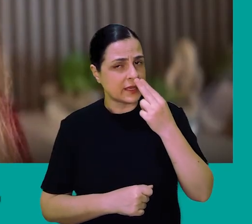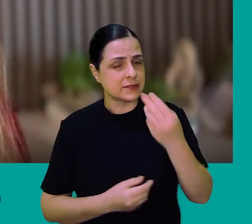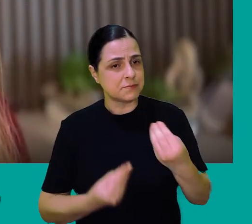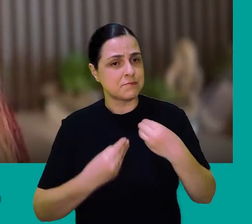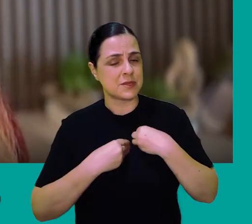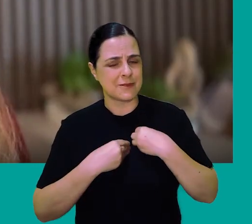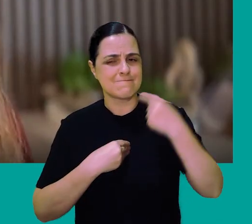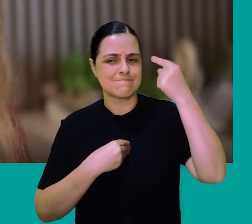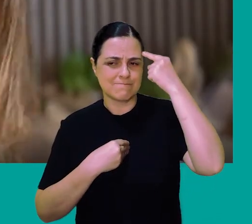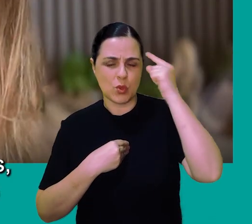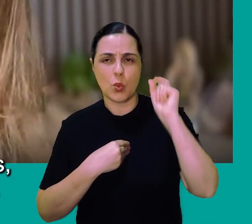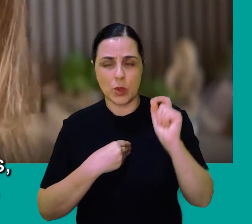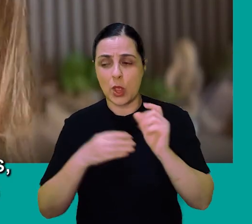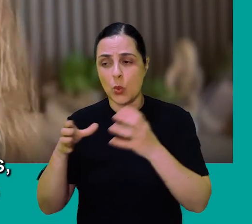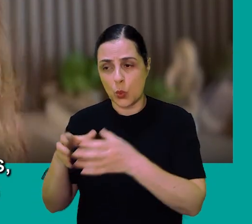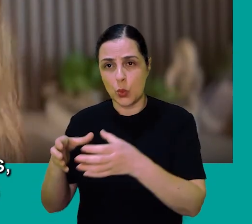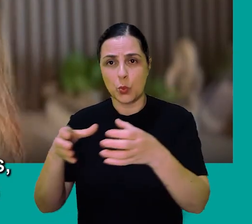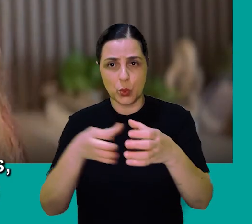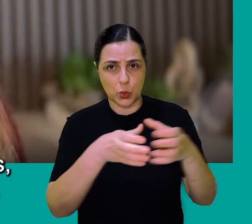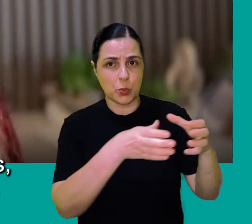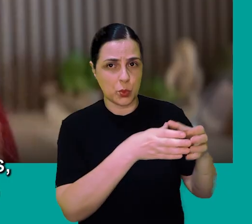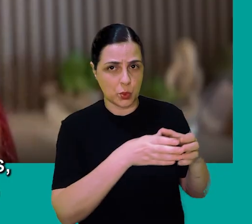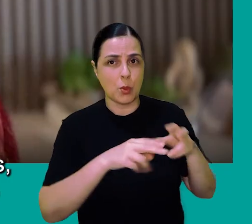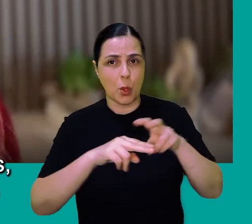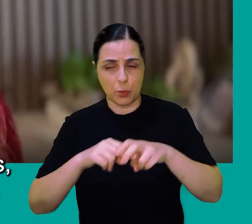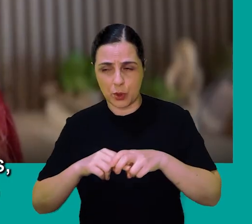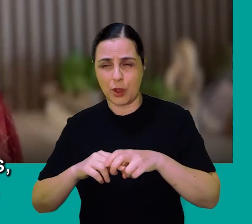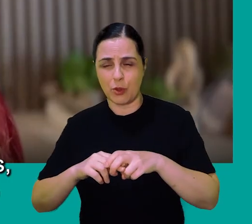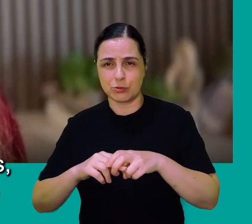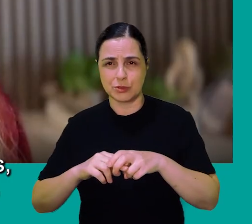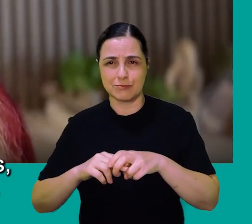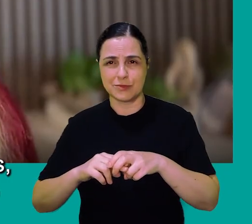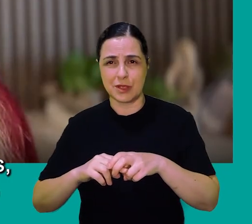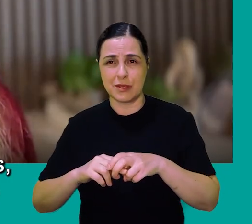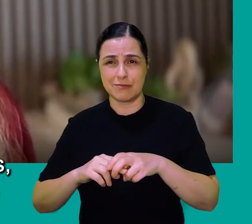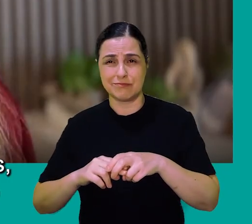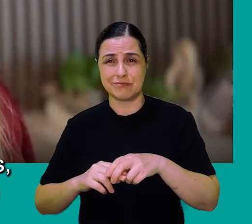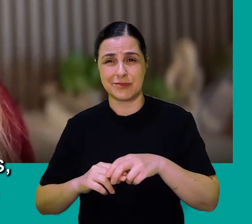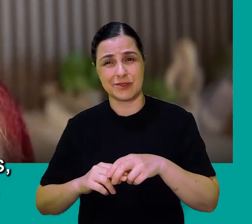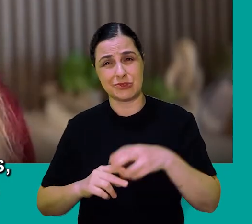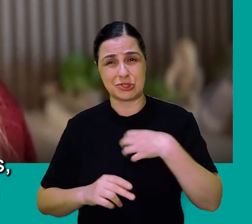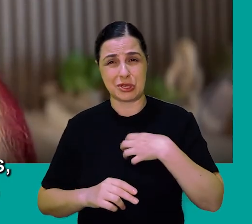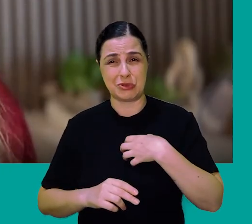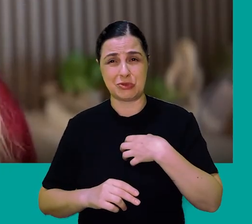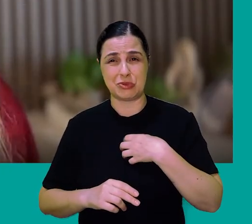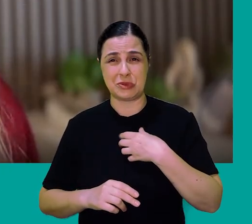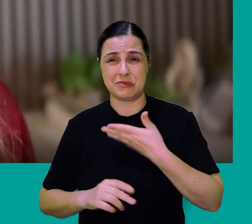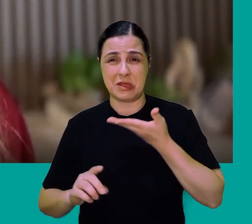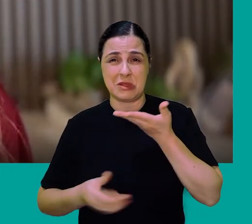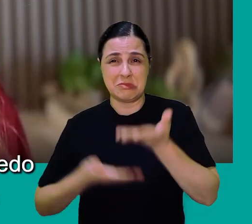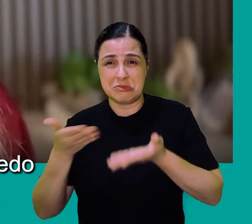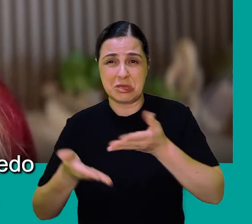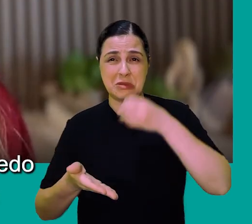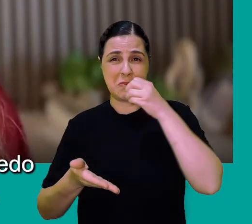esses grupos, por conta dessas microagressões, elas acabam se prejudicando de várias